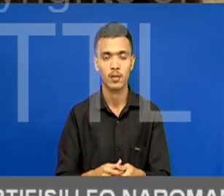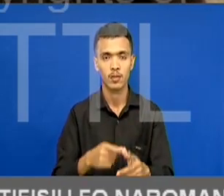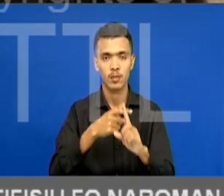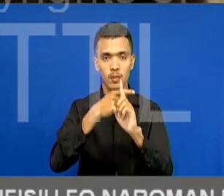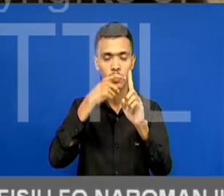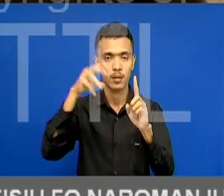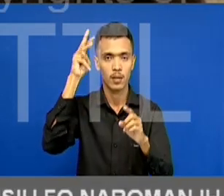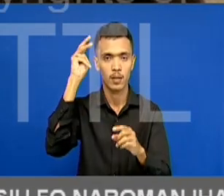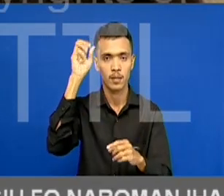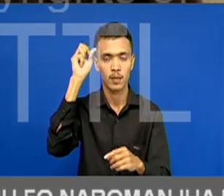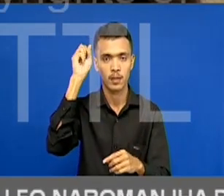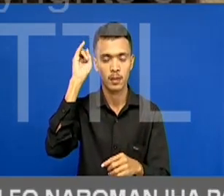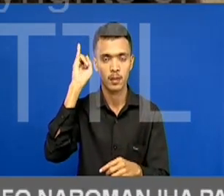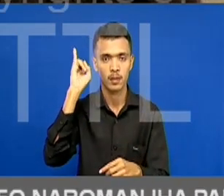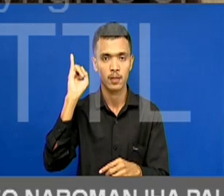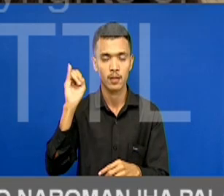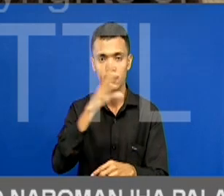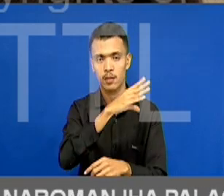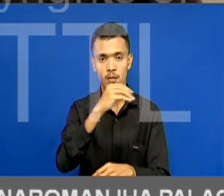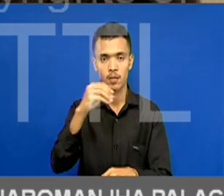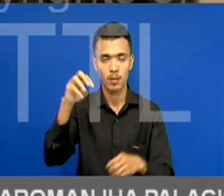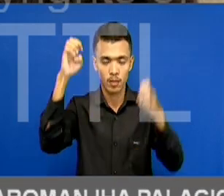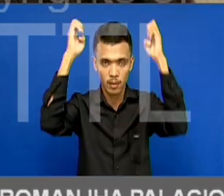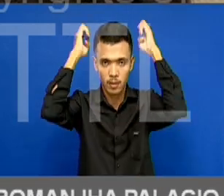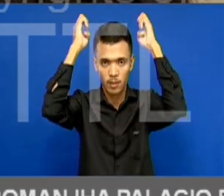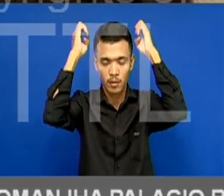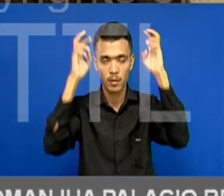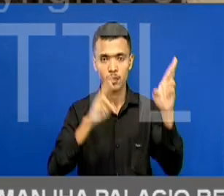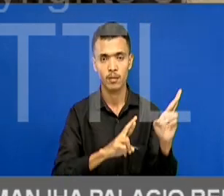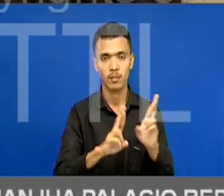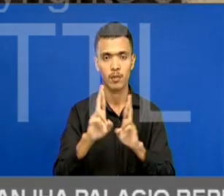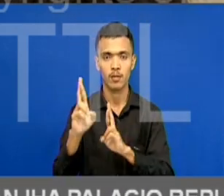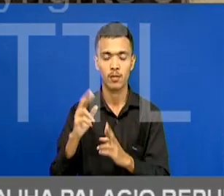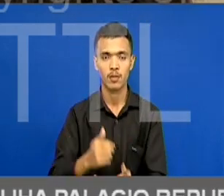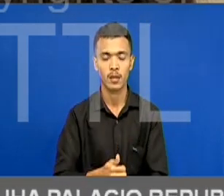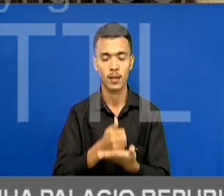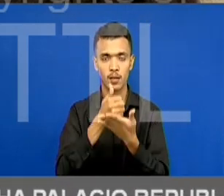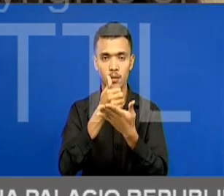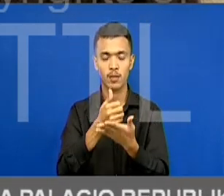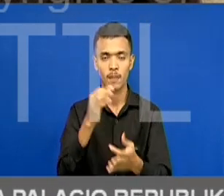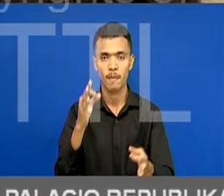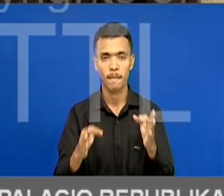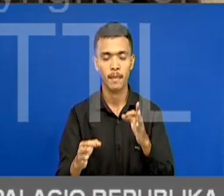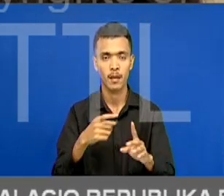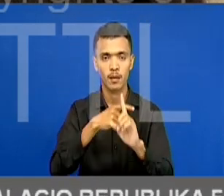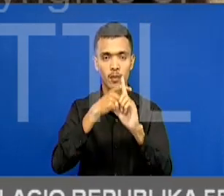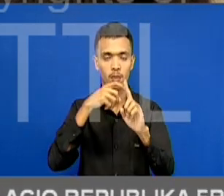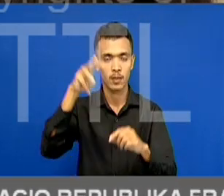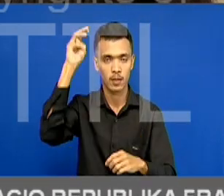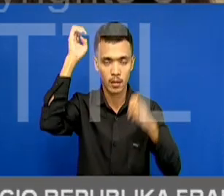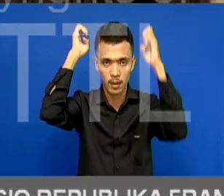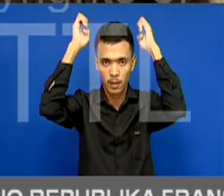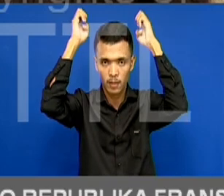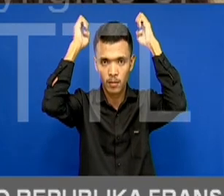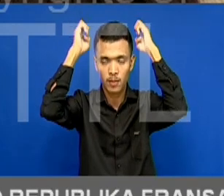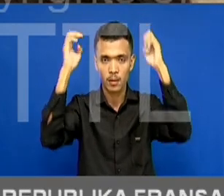MSS nunemos usi educação pronto apoio wenam correna ela solução atu nune usi educação MSS sir ne direção sir